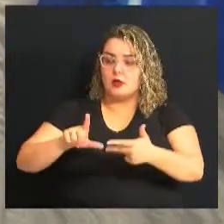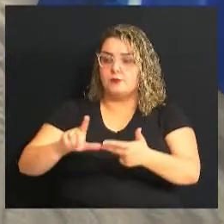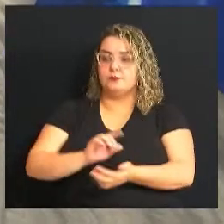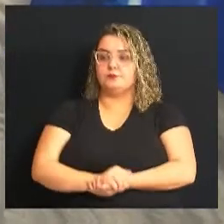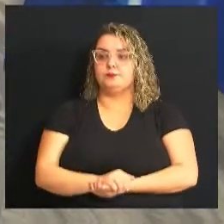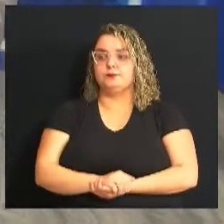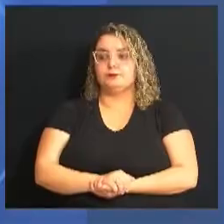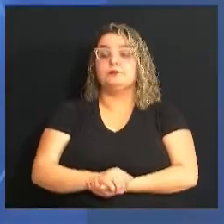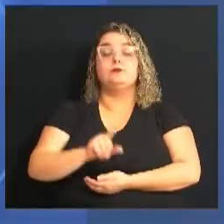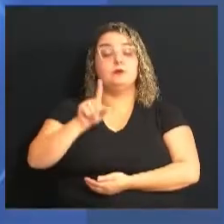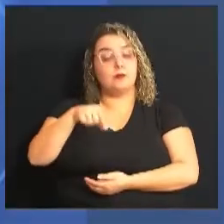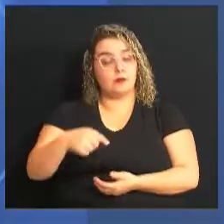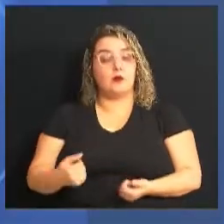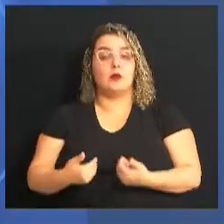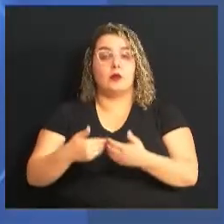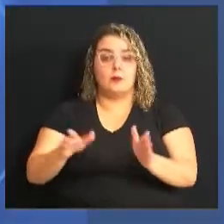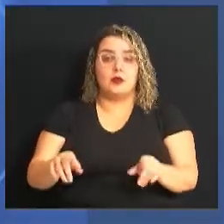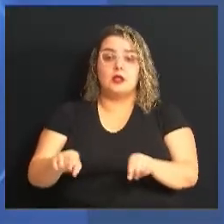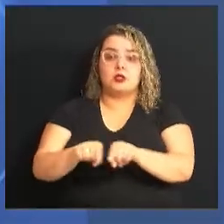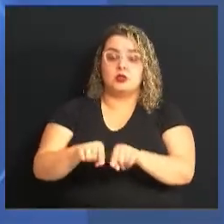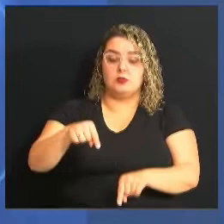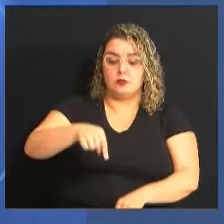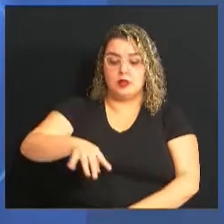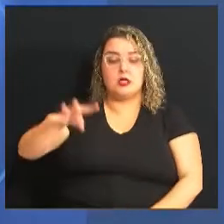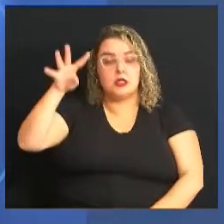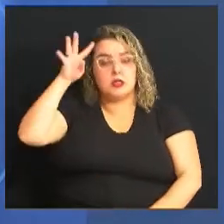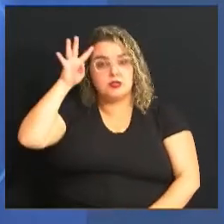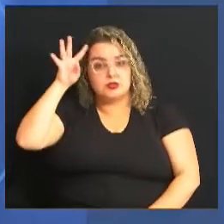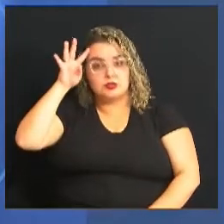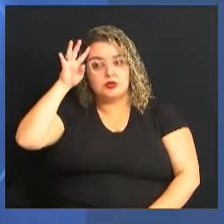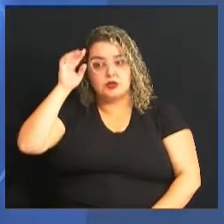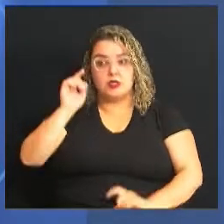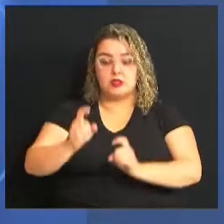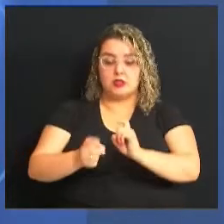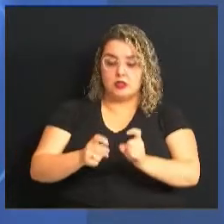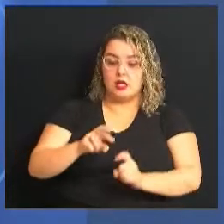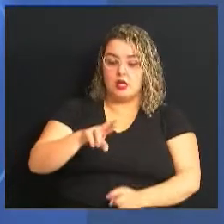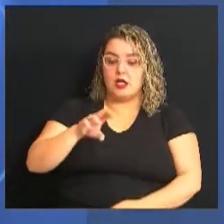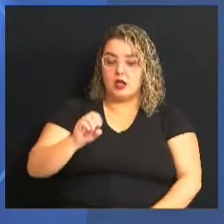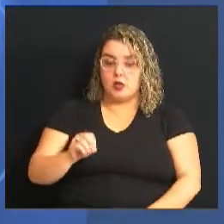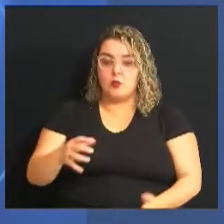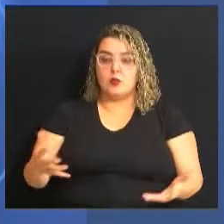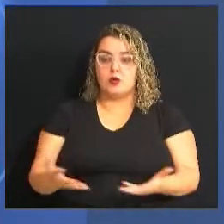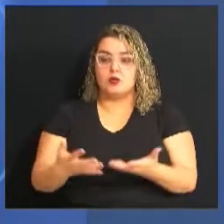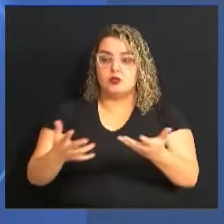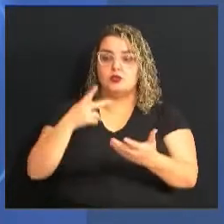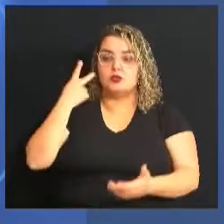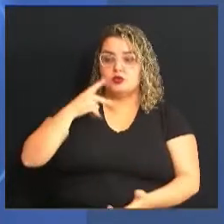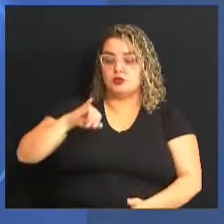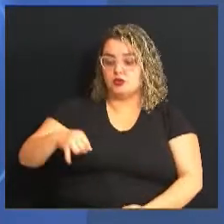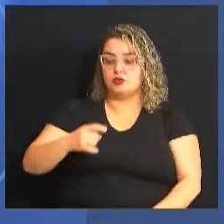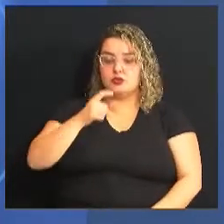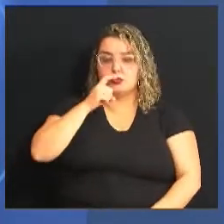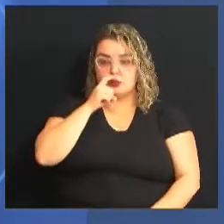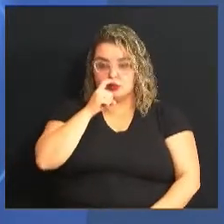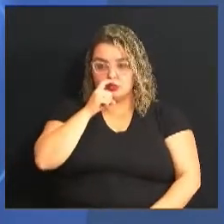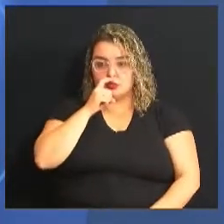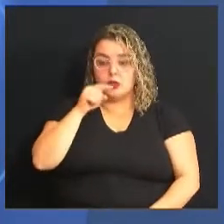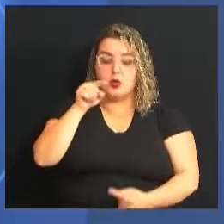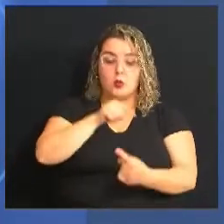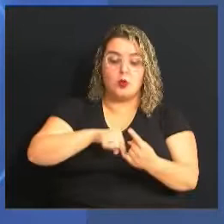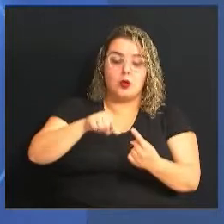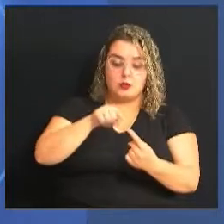foi instalada também nesta quarta-feira durante a reunião ordinária por iniciativa do vereador Jorge Schneider. O